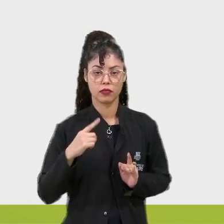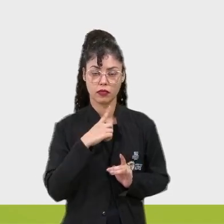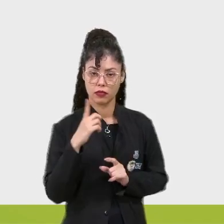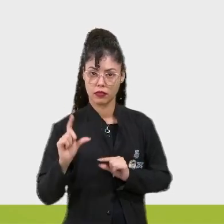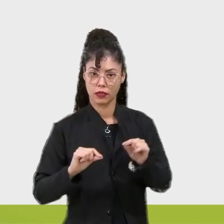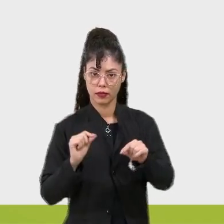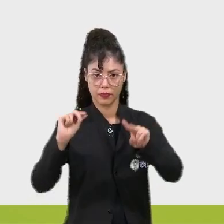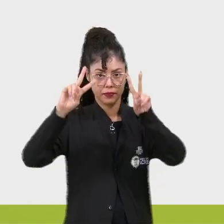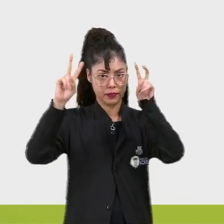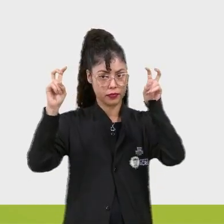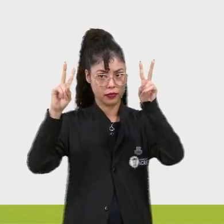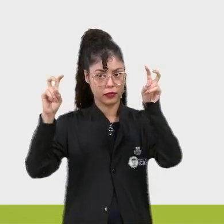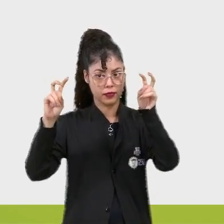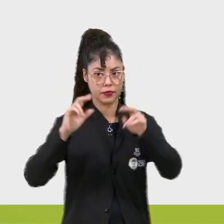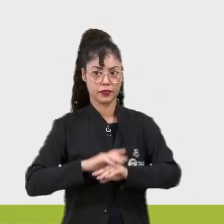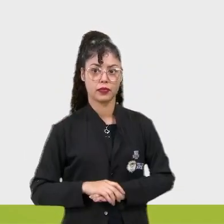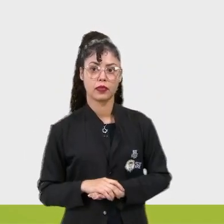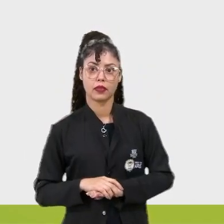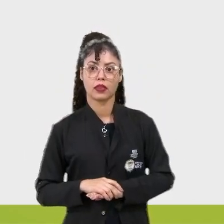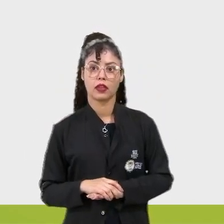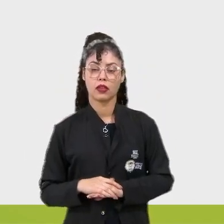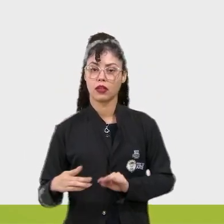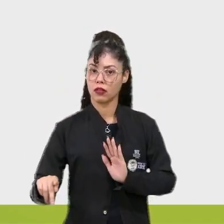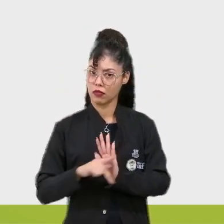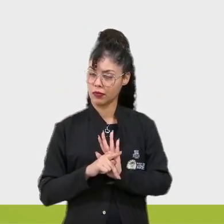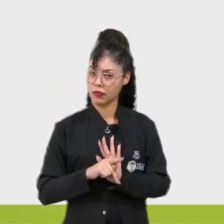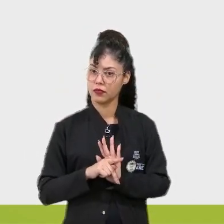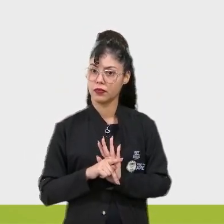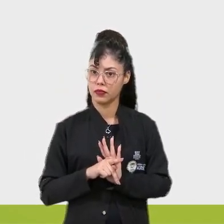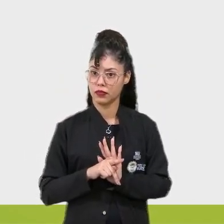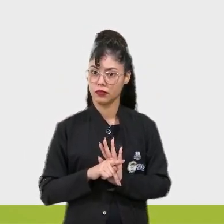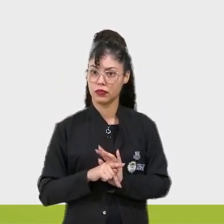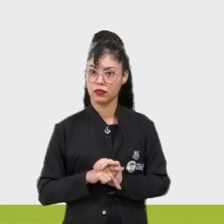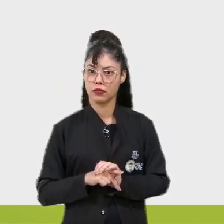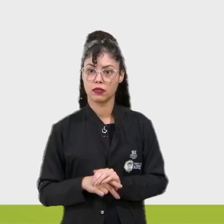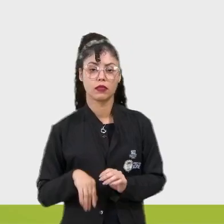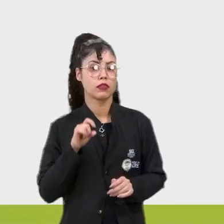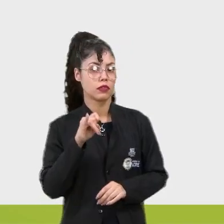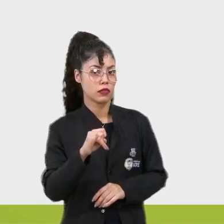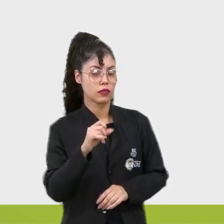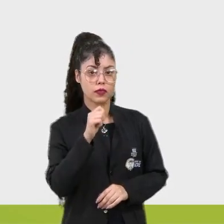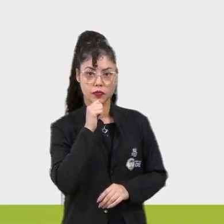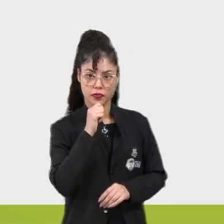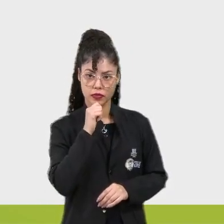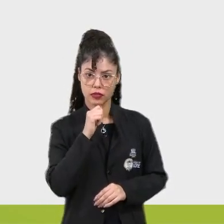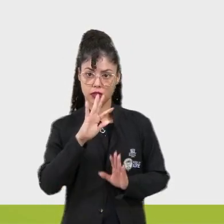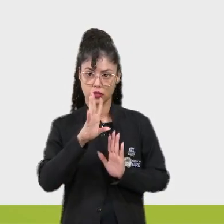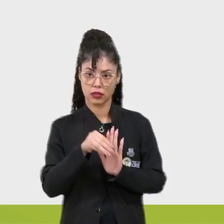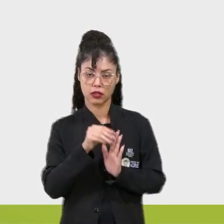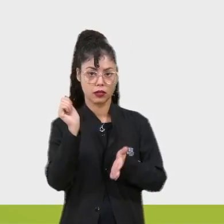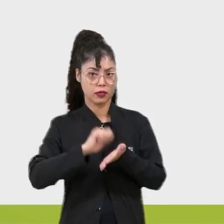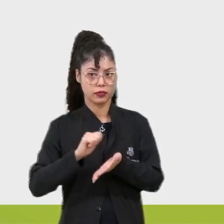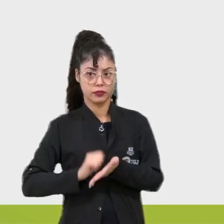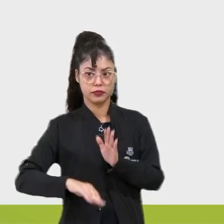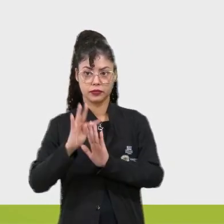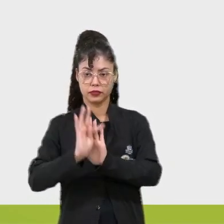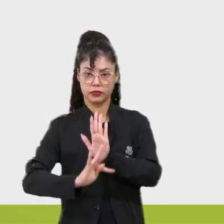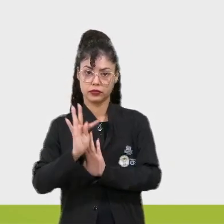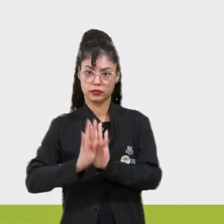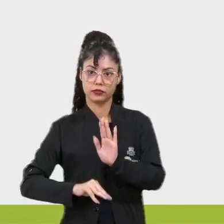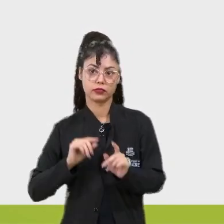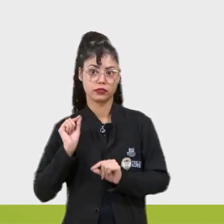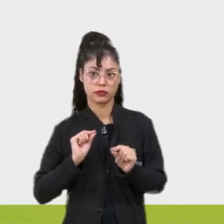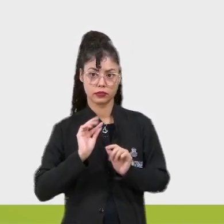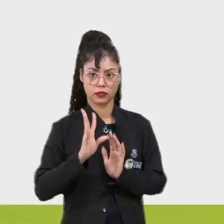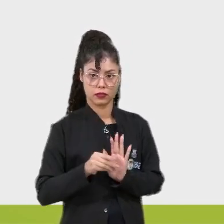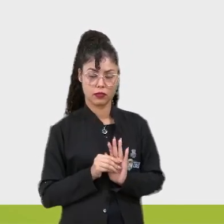a seguinte indagação. Ele é legitimado, ou seja, você colocou lá, você escreveu seu texto, e aí